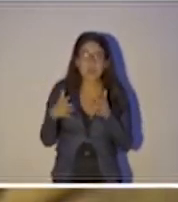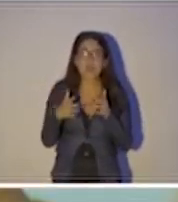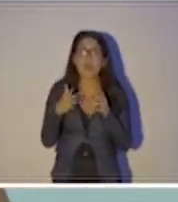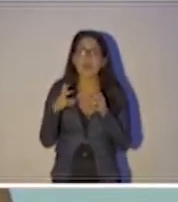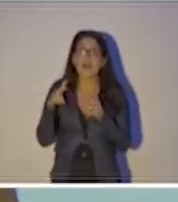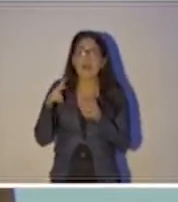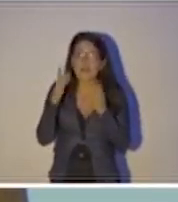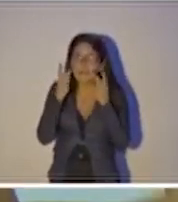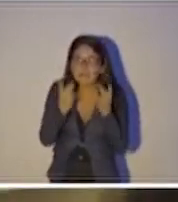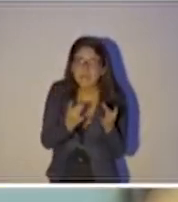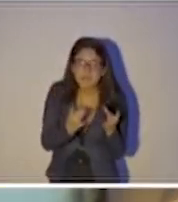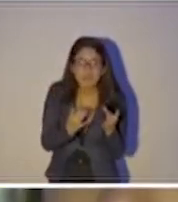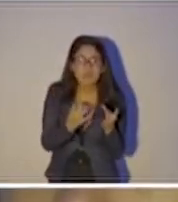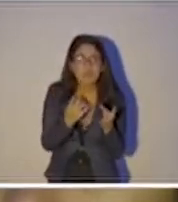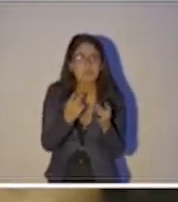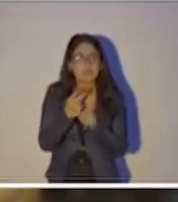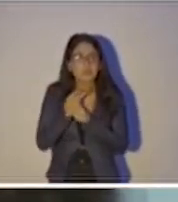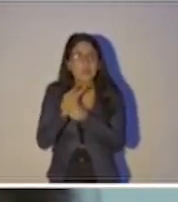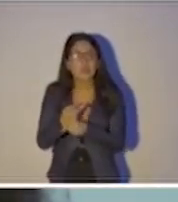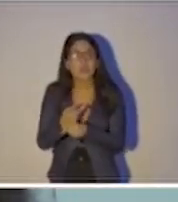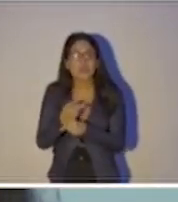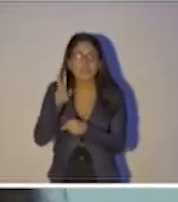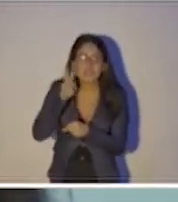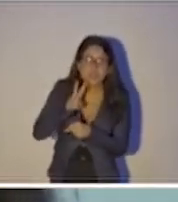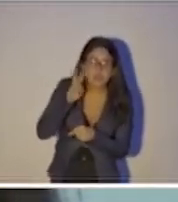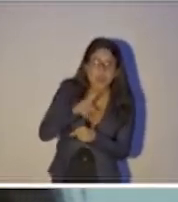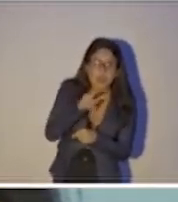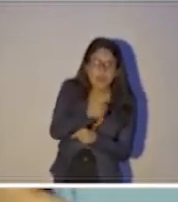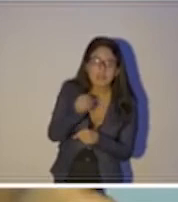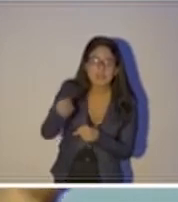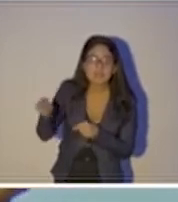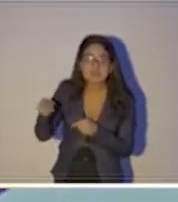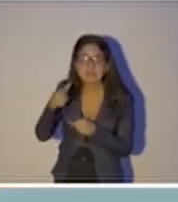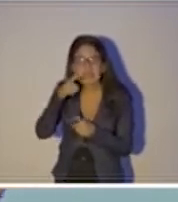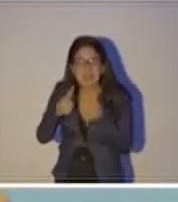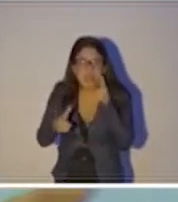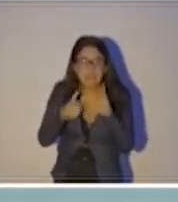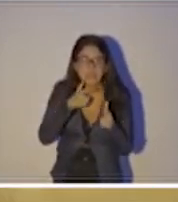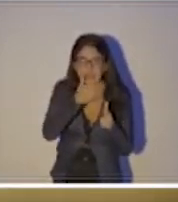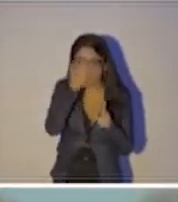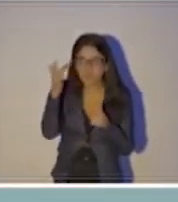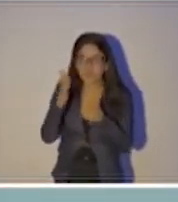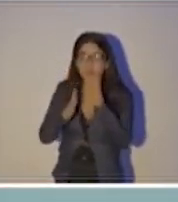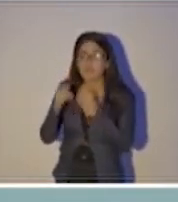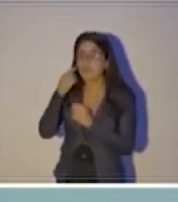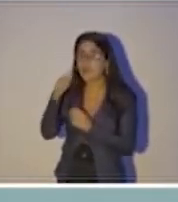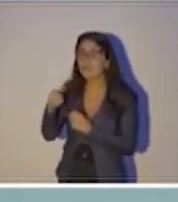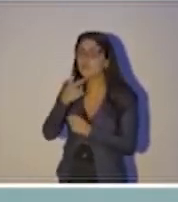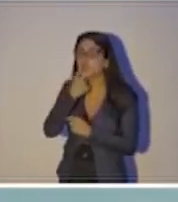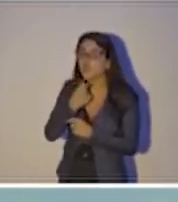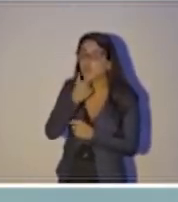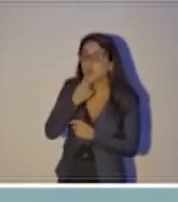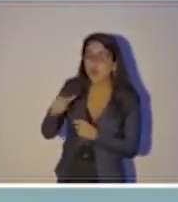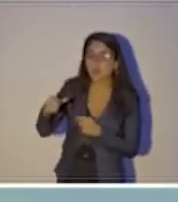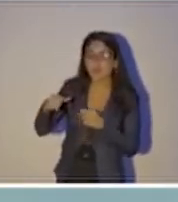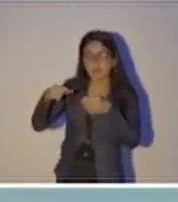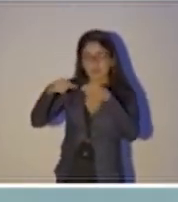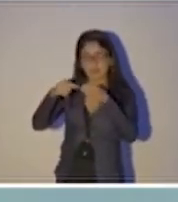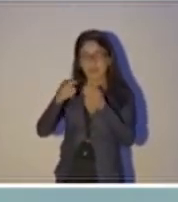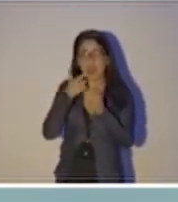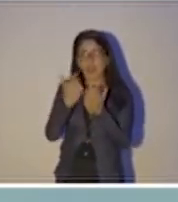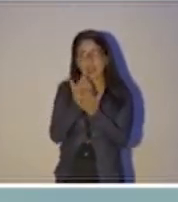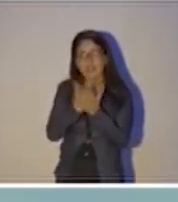à procura de contar, à procura de histórias esperando ser contadas. Vejo um poeta declamando seu cordel, uma mulher